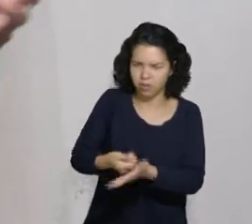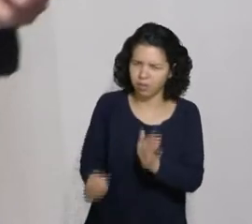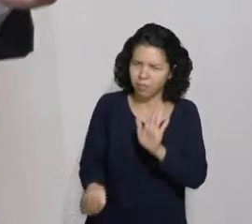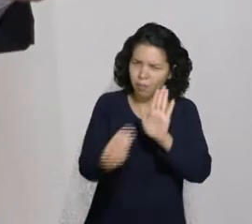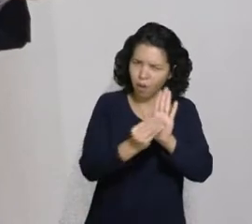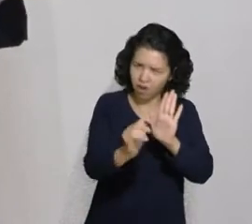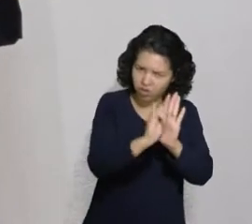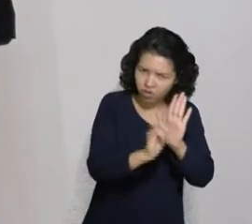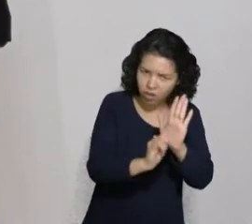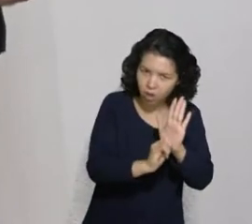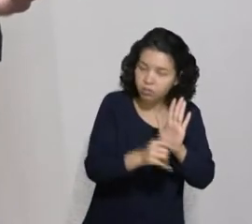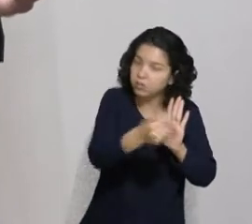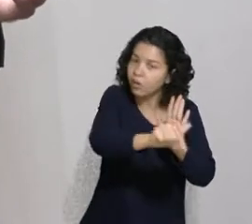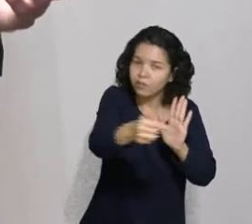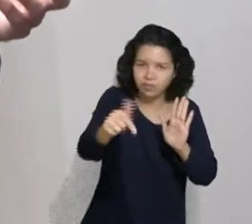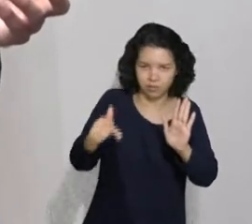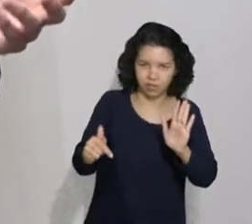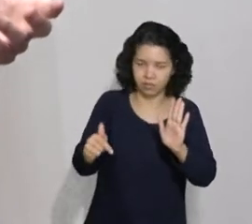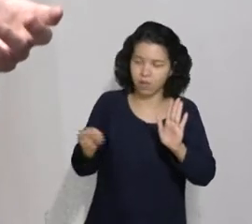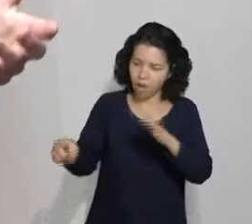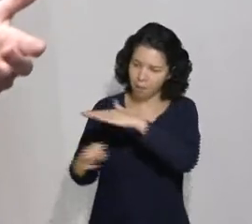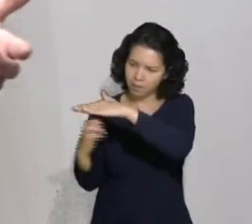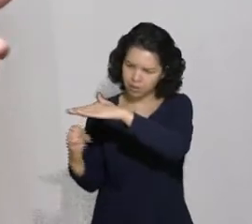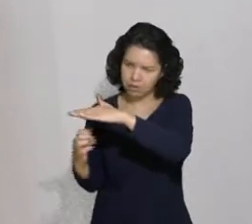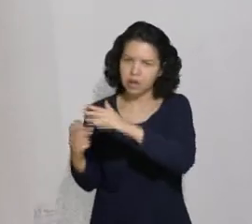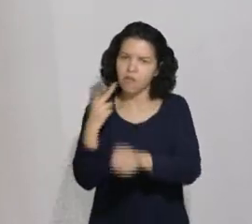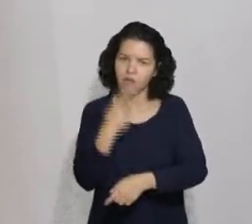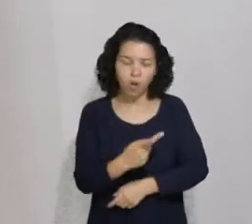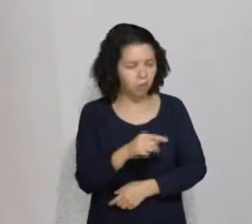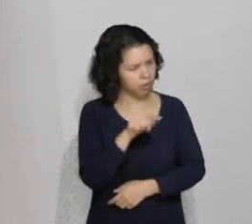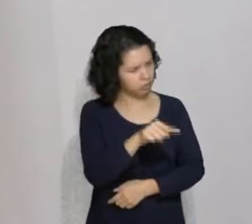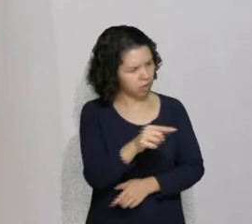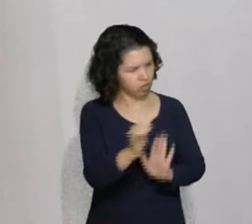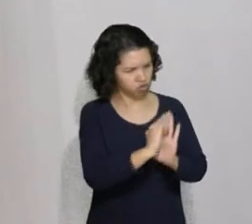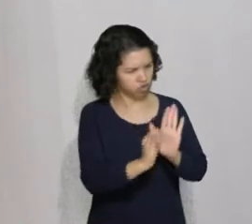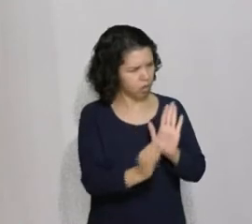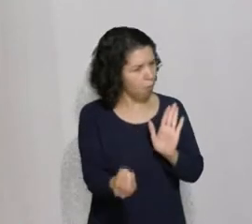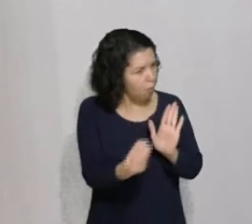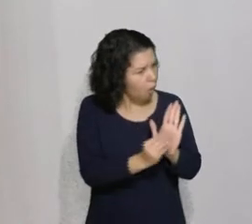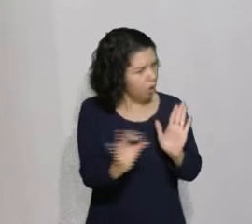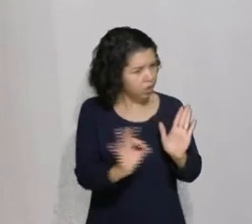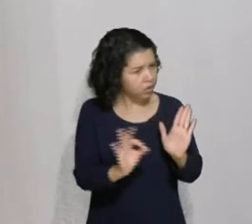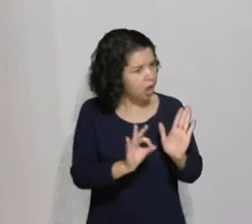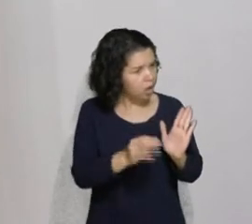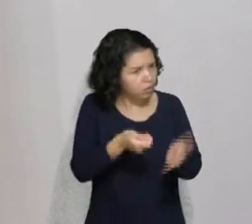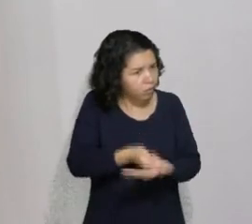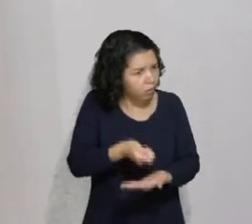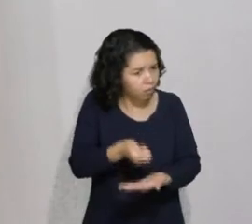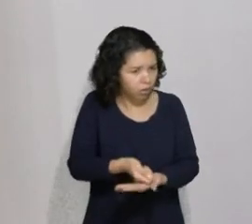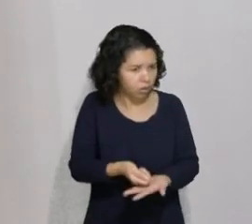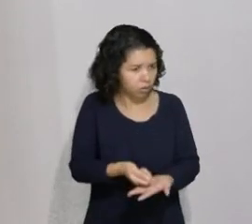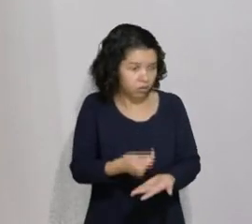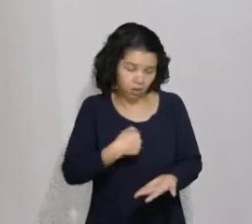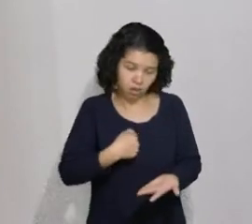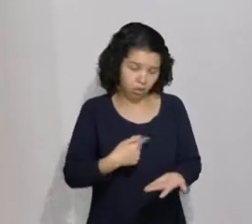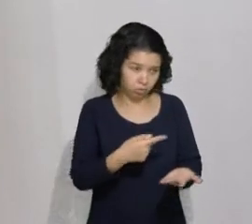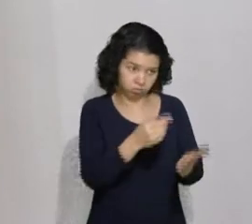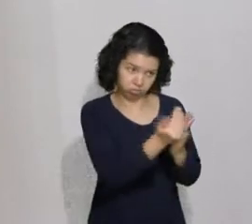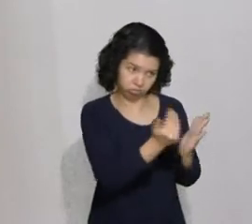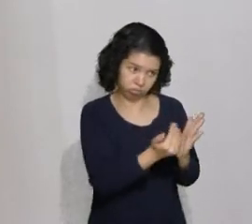empresa falou olha essas exigências não estavam no edital Se for assim não tenho como fornecer